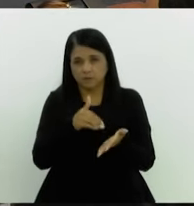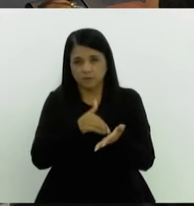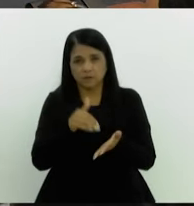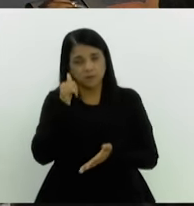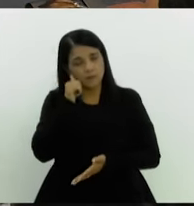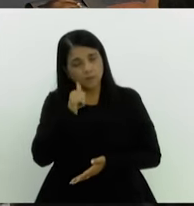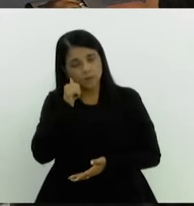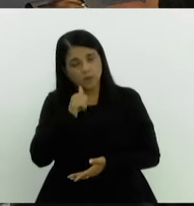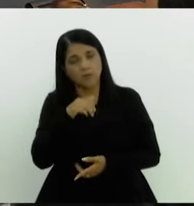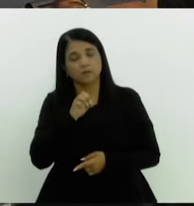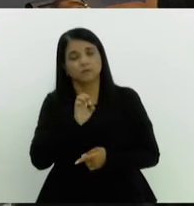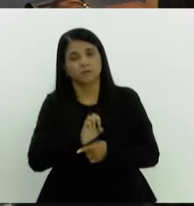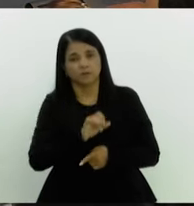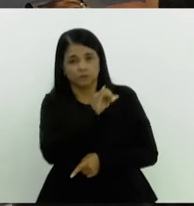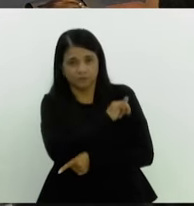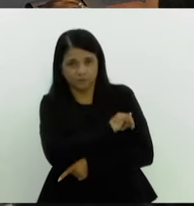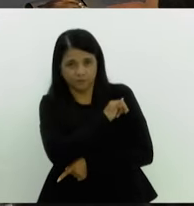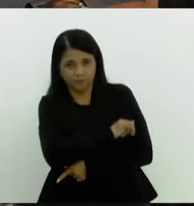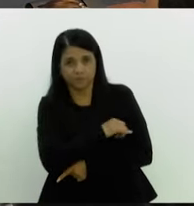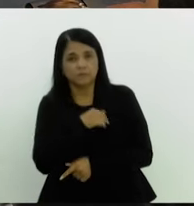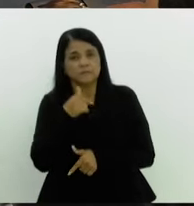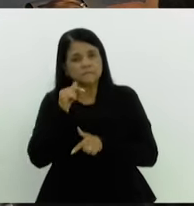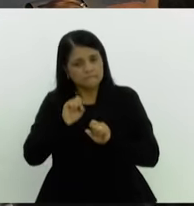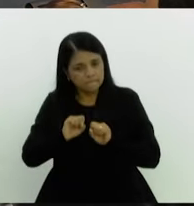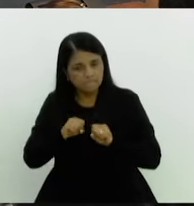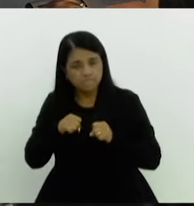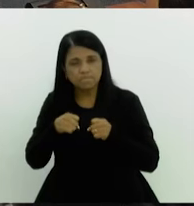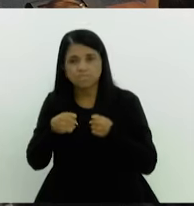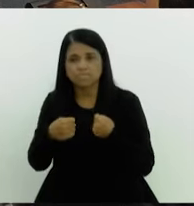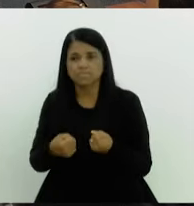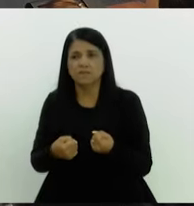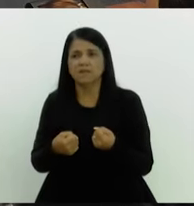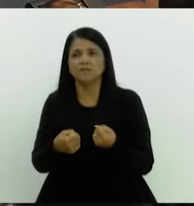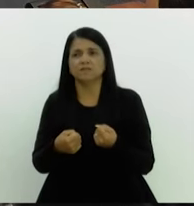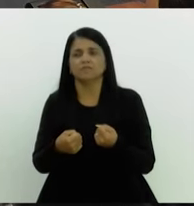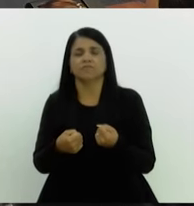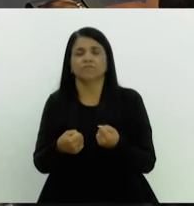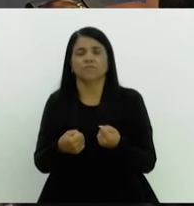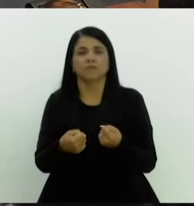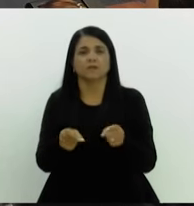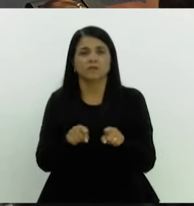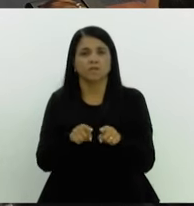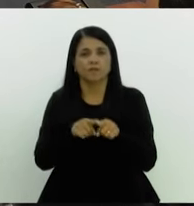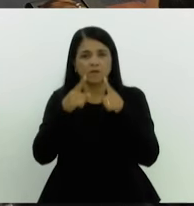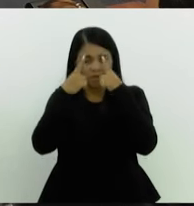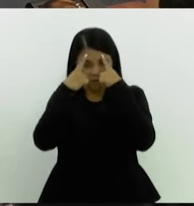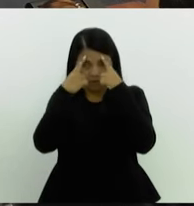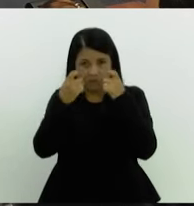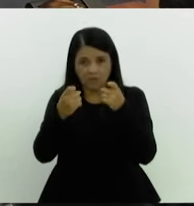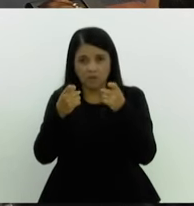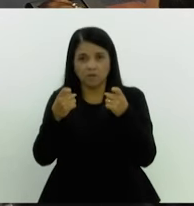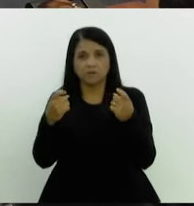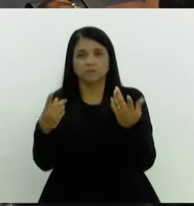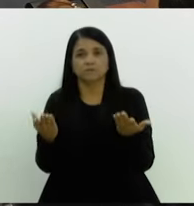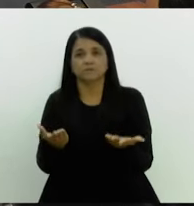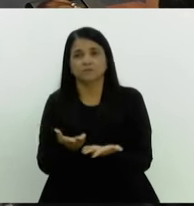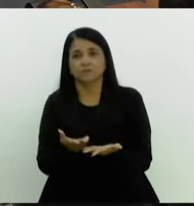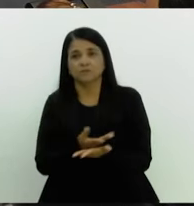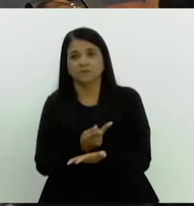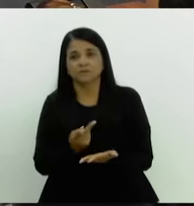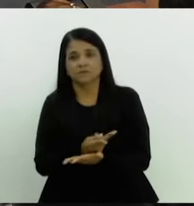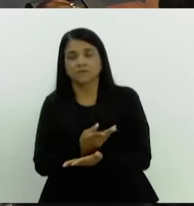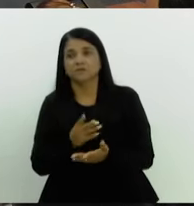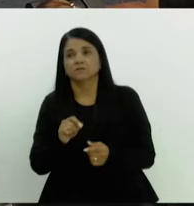de Janeiro que também tem se esforçado muito tanto nos estádios nos ambientes em que a violência acontece através de